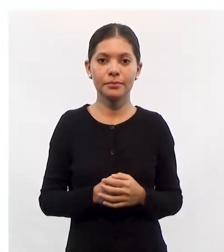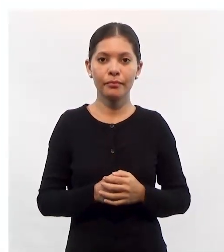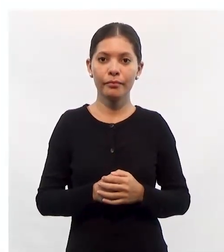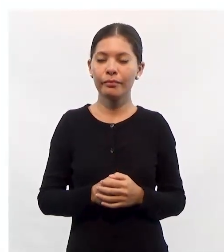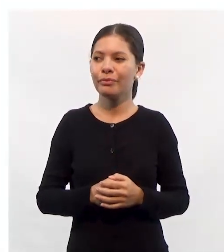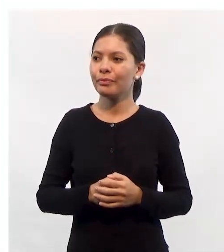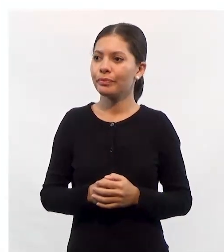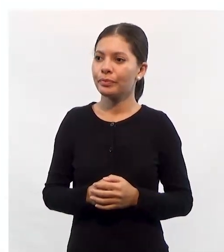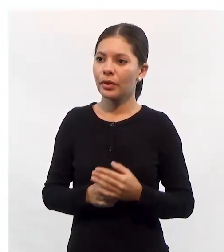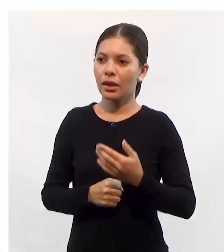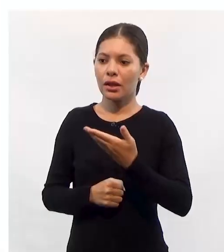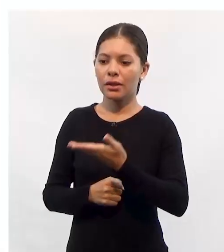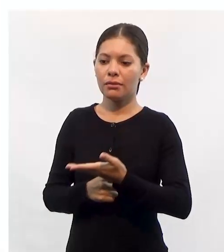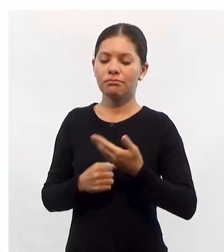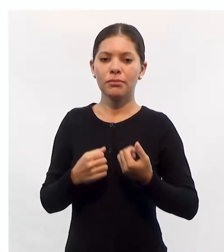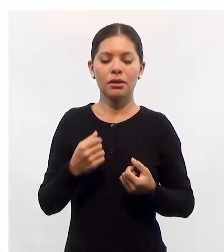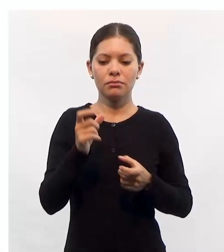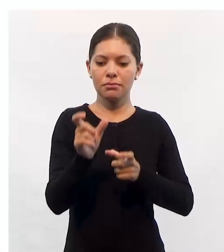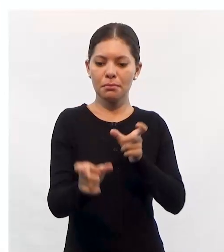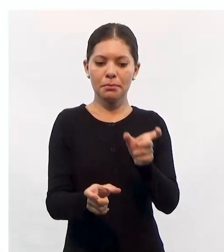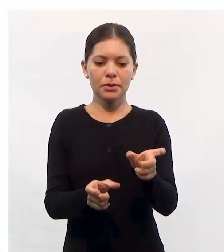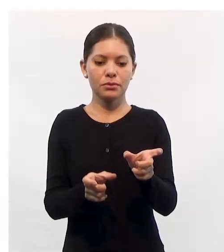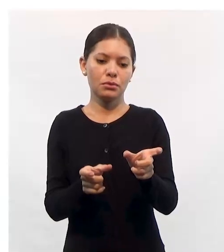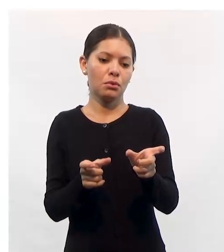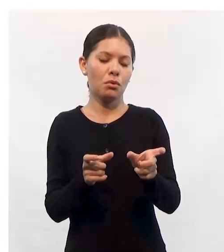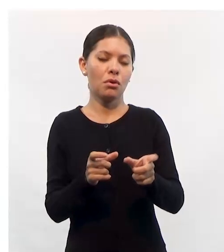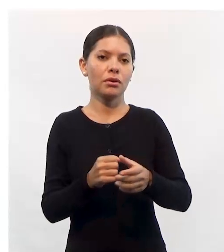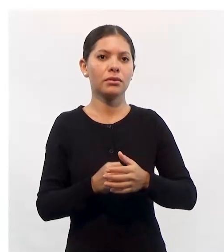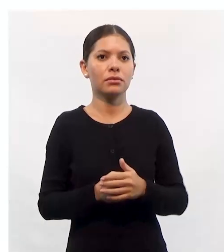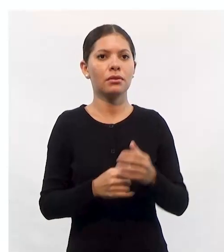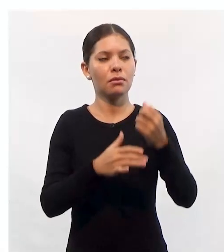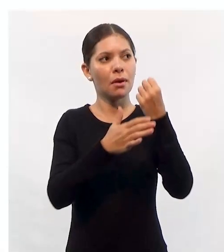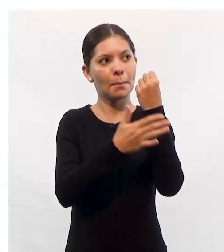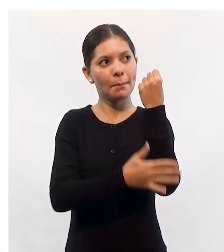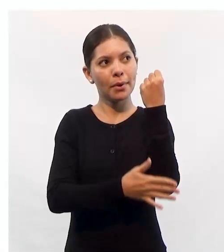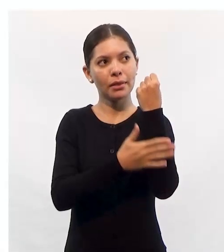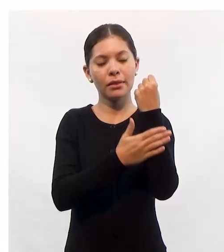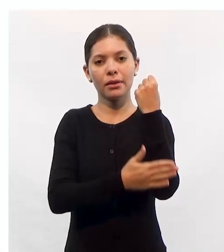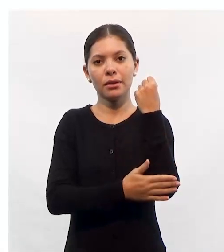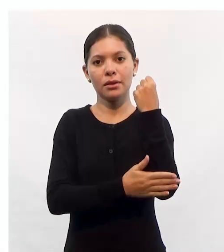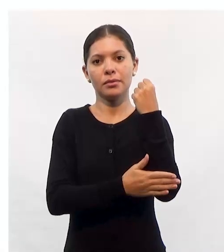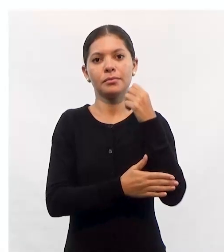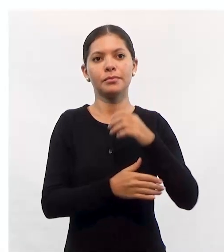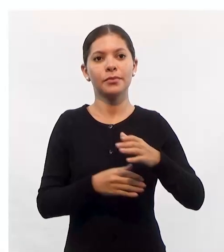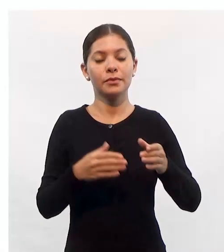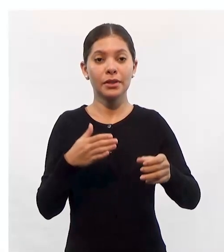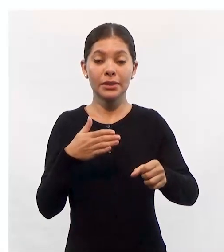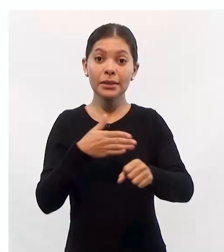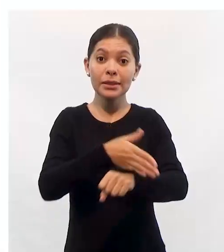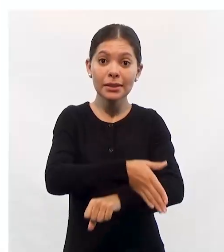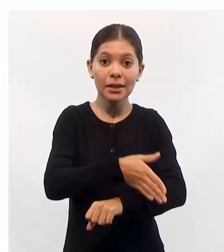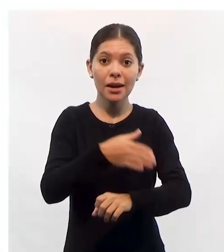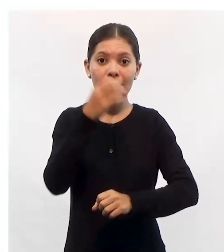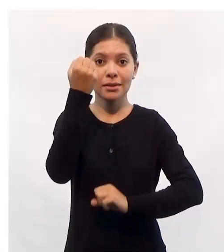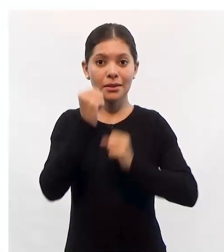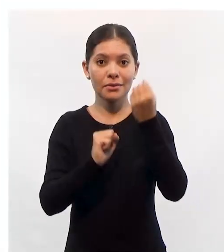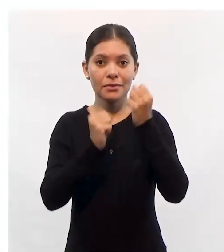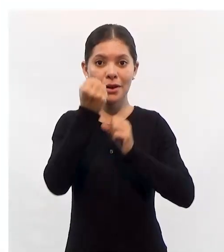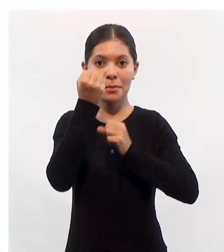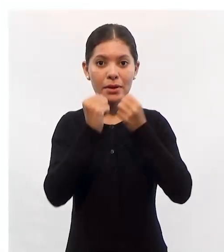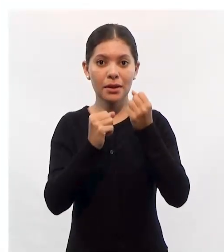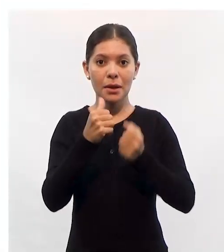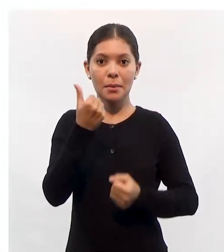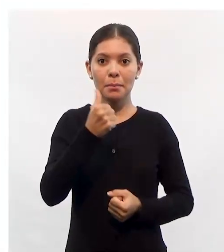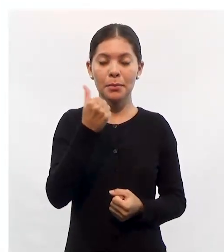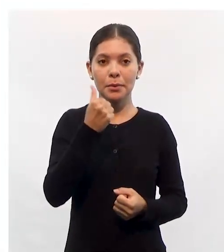Aqui está o operário com um pedaço de madeira. Esse operário vai entrar na fábrica,